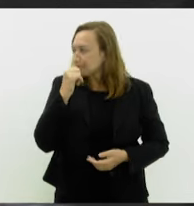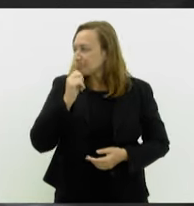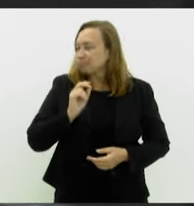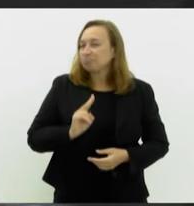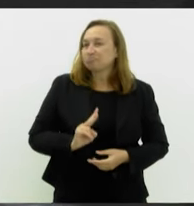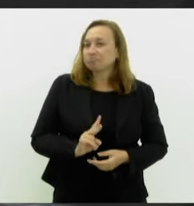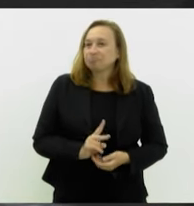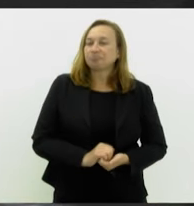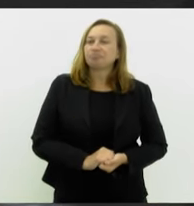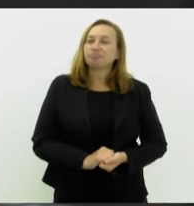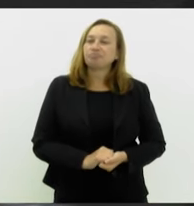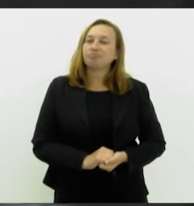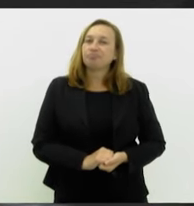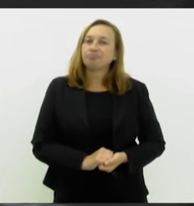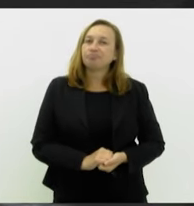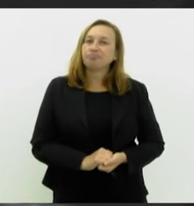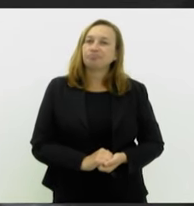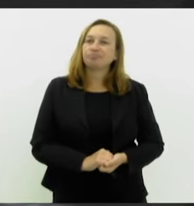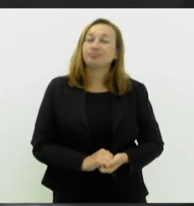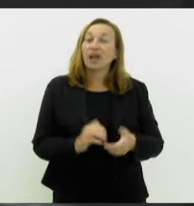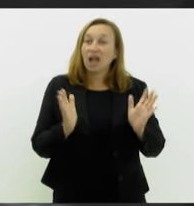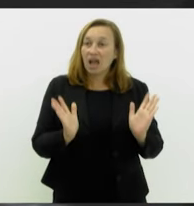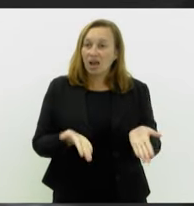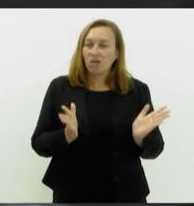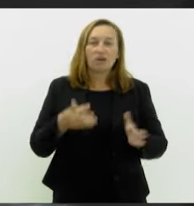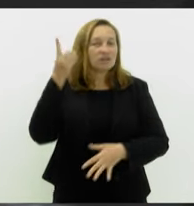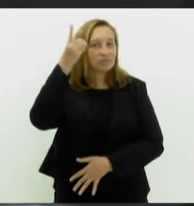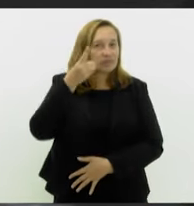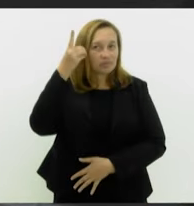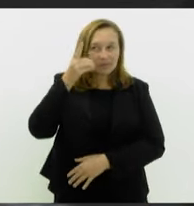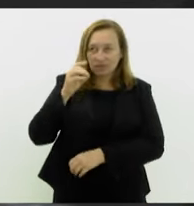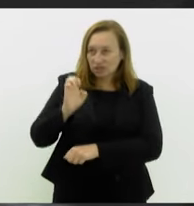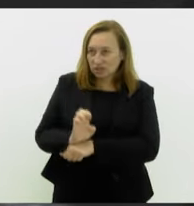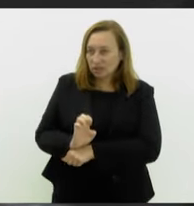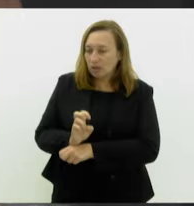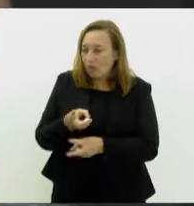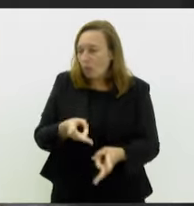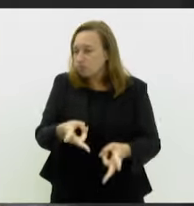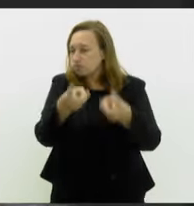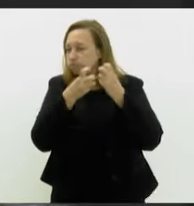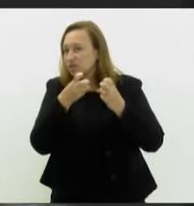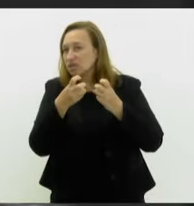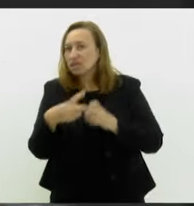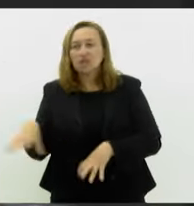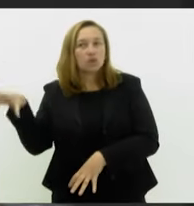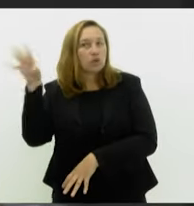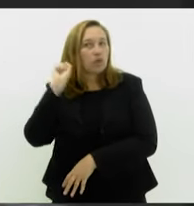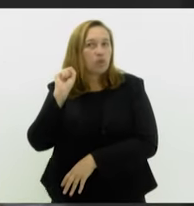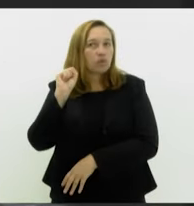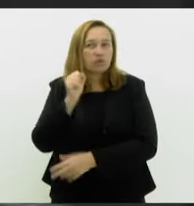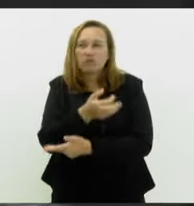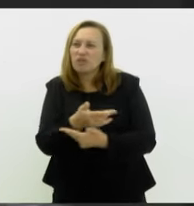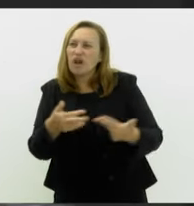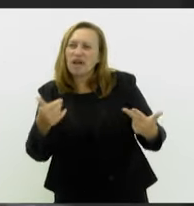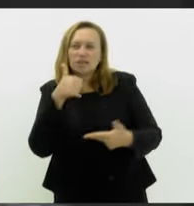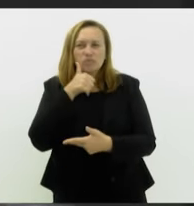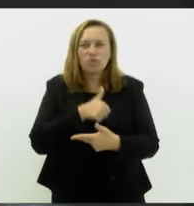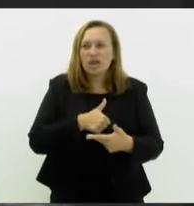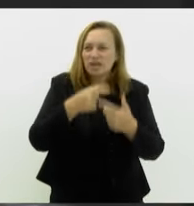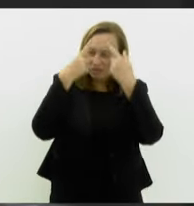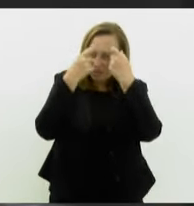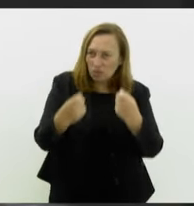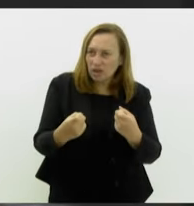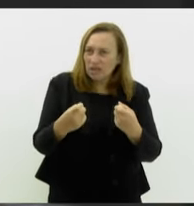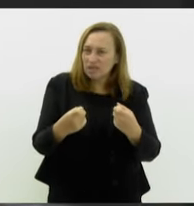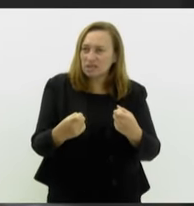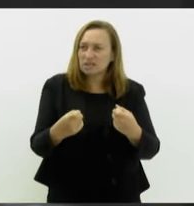eh eh eh quando quando agora como deputada estadual percebo muito isso que a gente ouve muitas demandas muitas mulheres muita violência